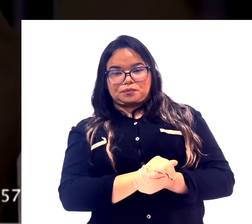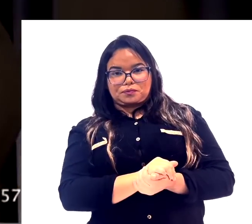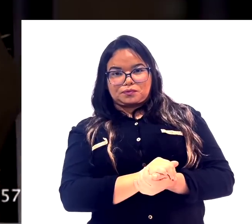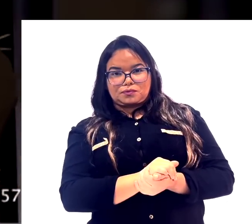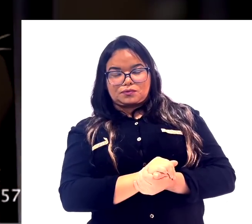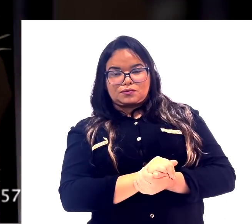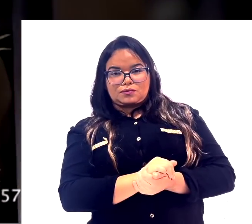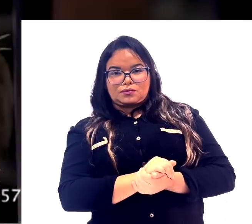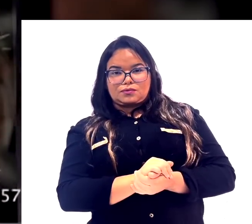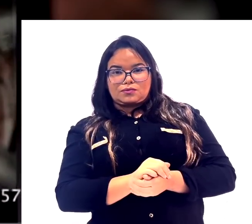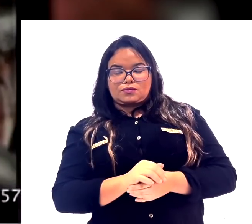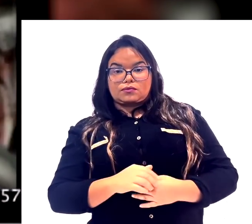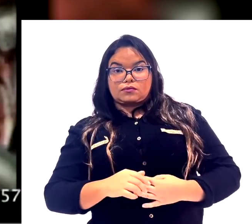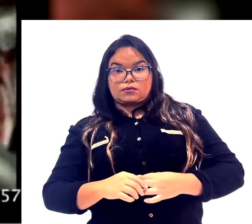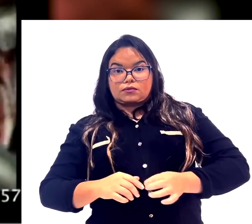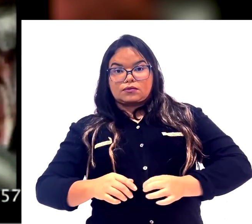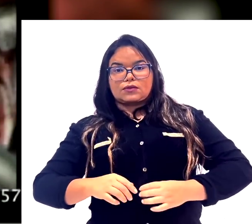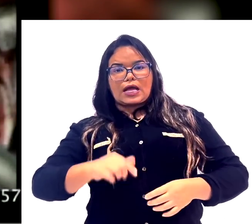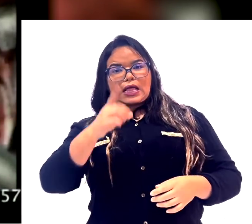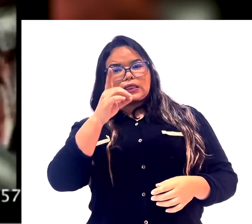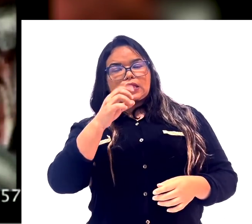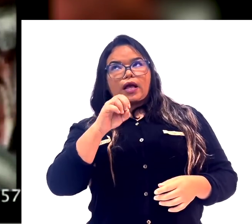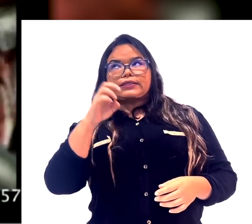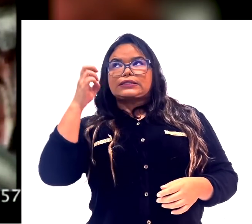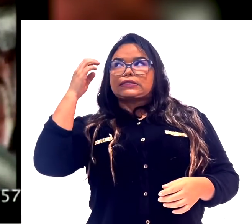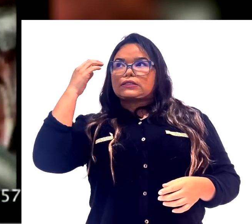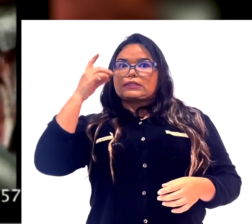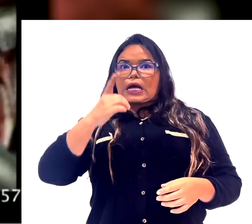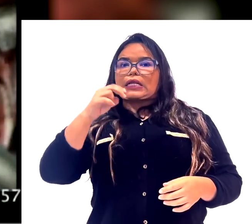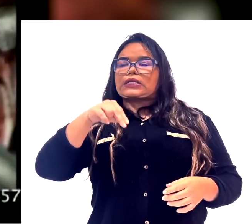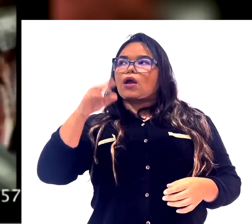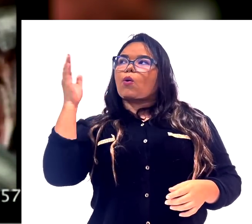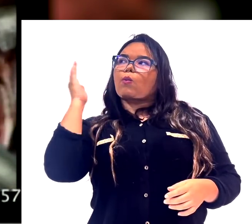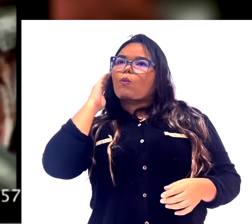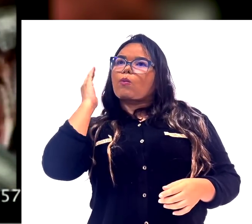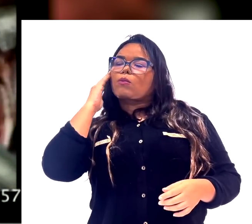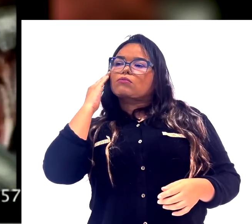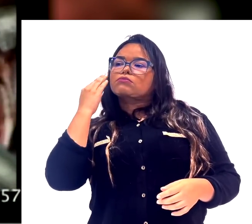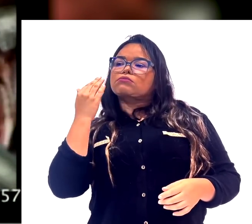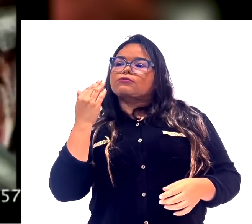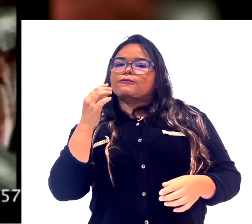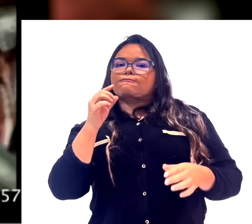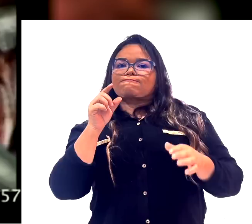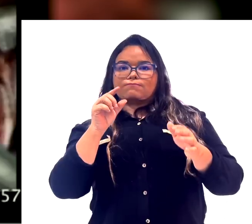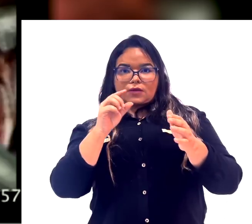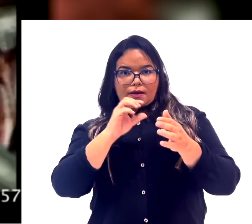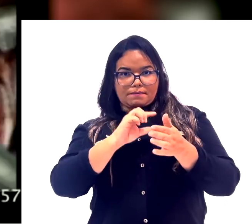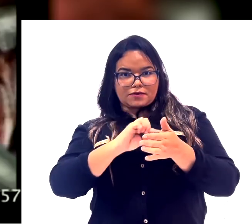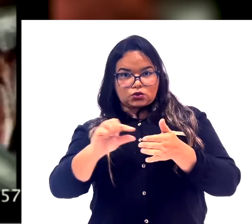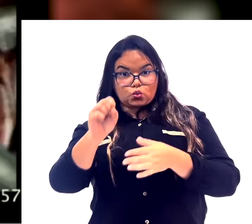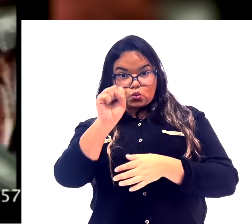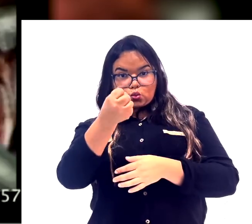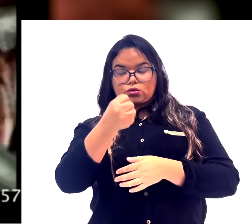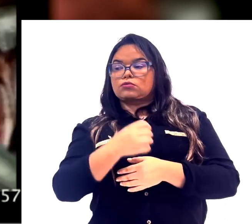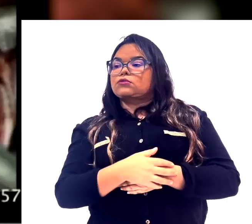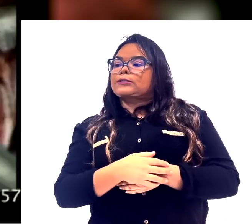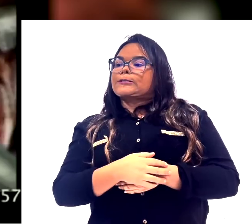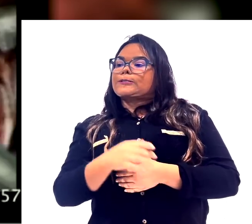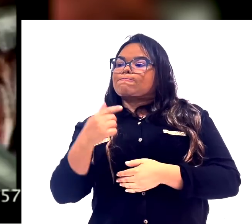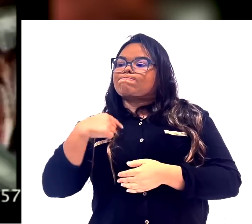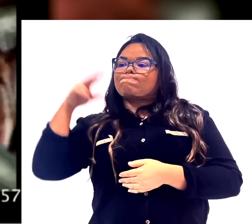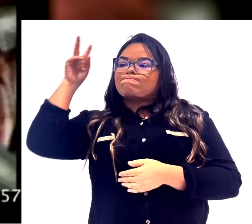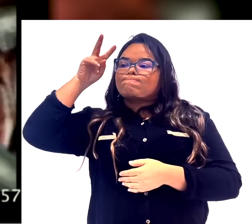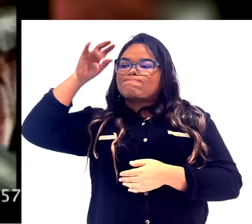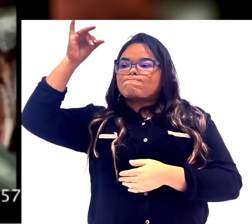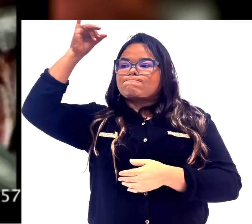Agora, Daniel estava se perguntando acerca disso. No verso 8 diz, estando eu a considerar os chifres,